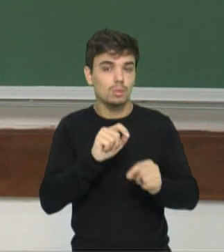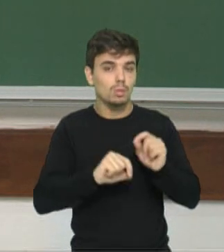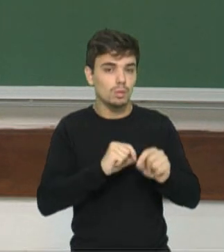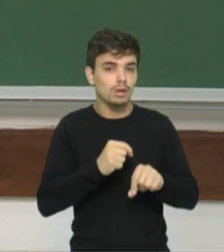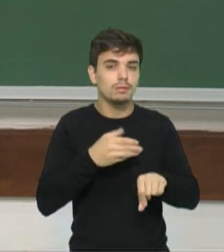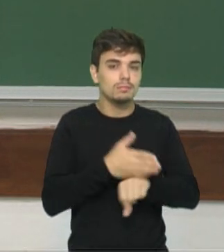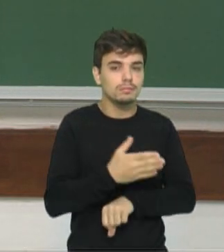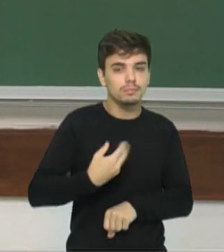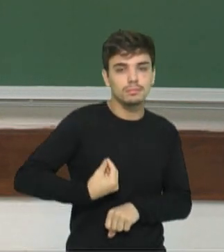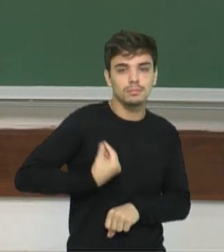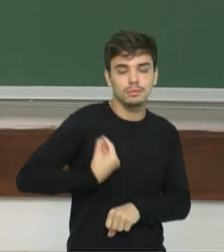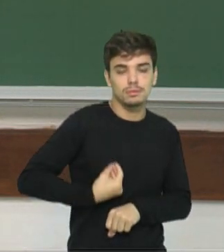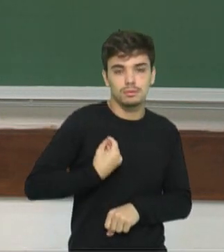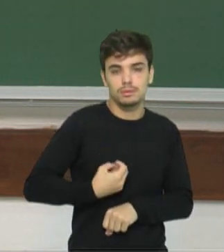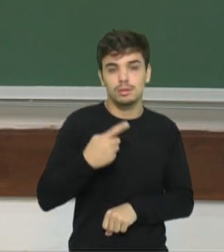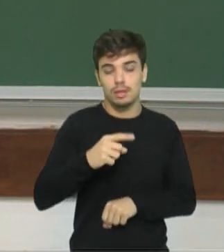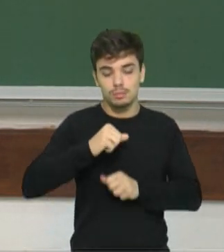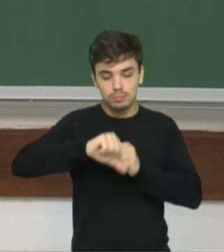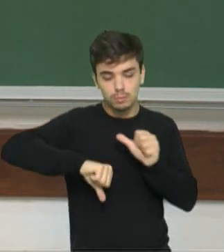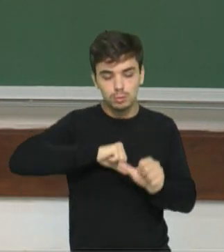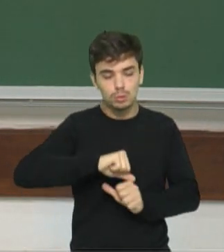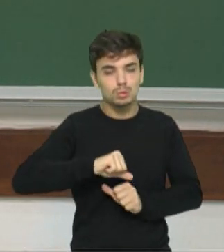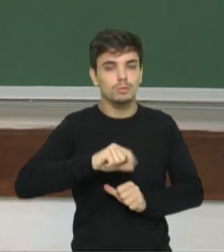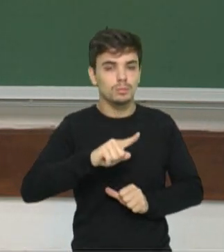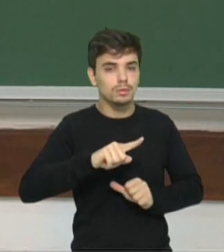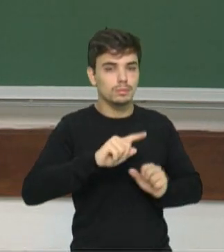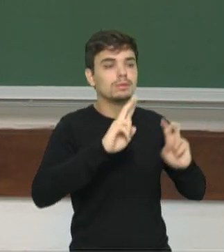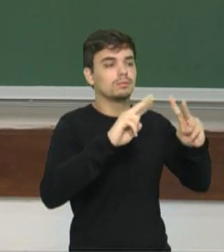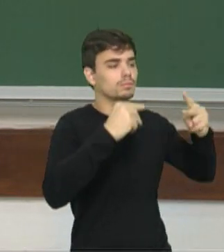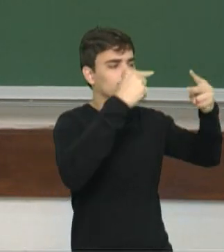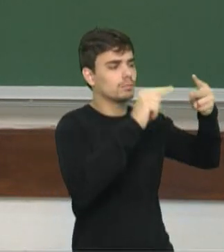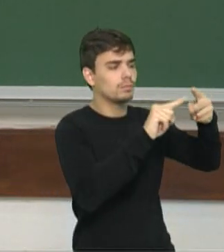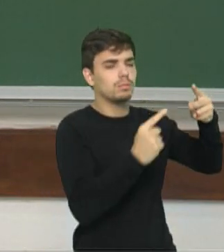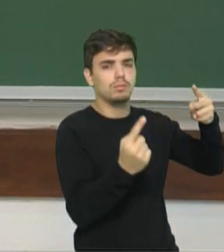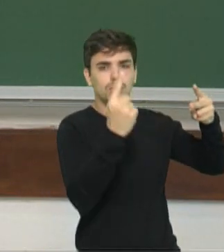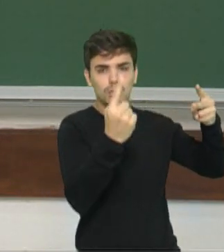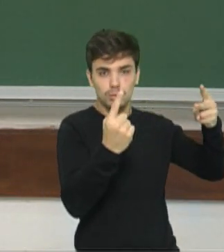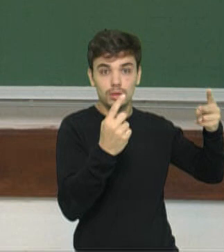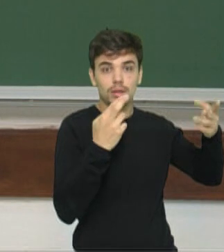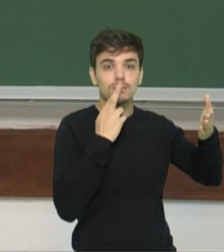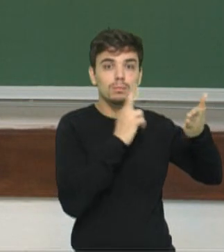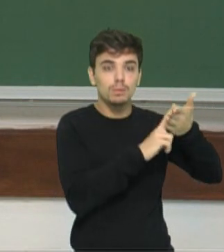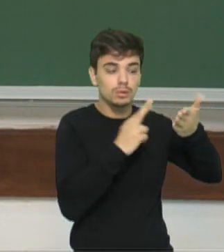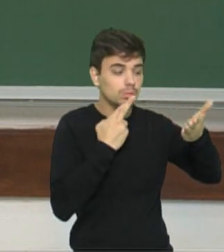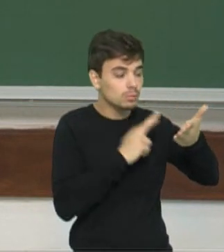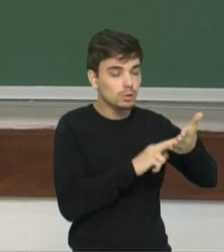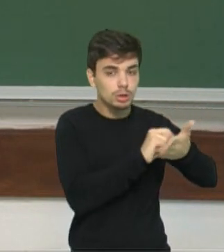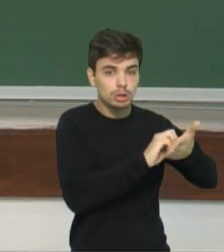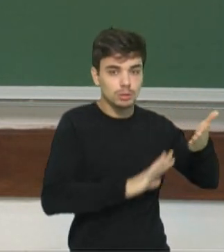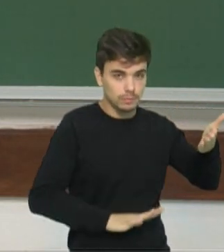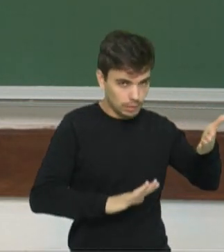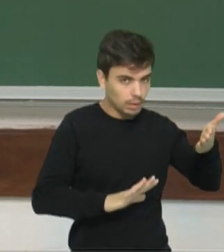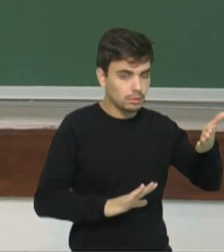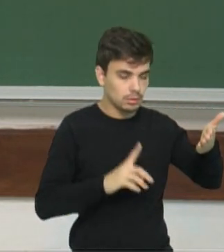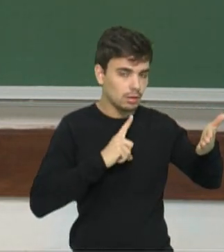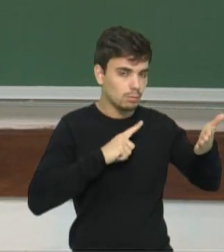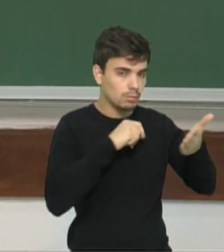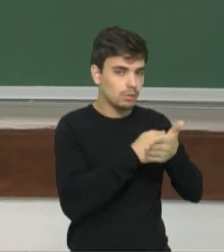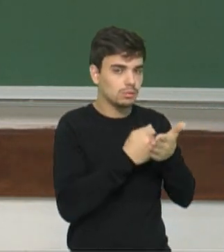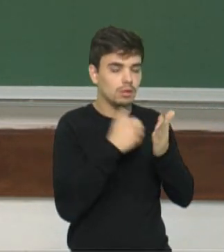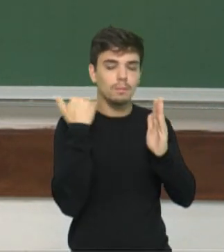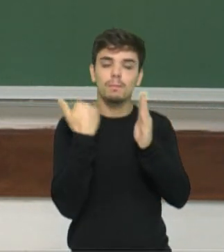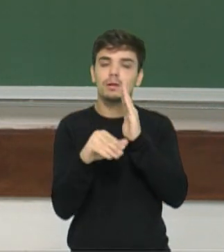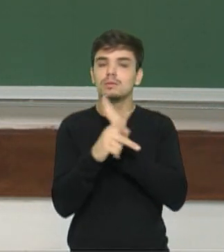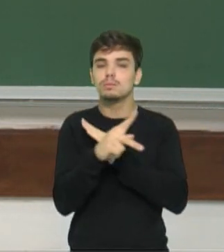no Classroom ele mudou. É importante que você clique no link número 1, realize a atividade obrigatória, envie para o